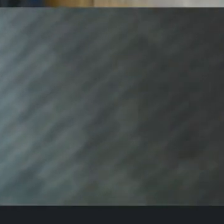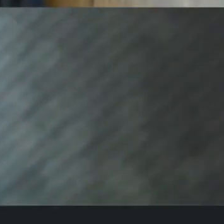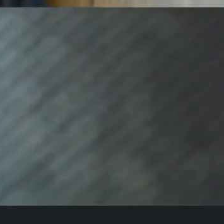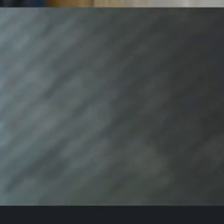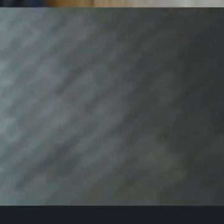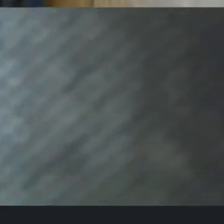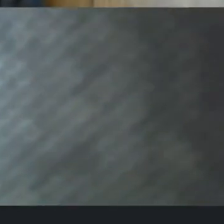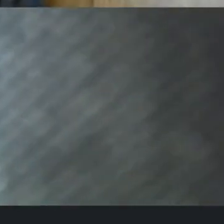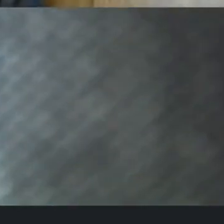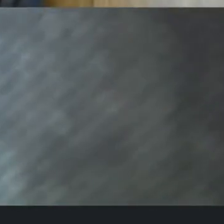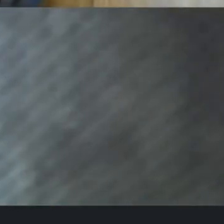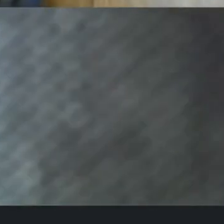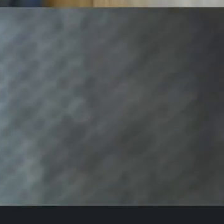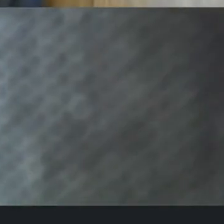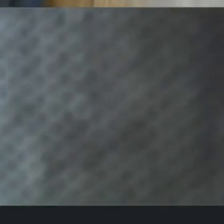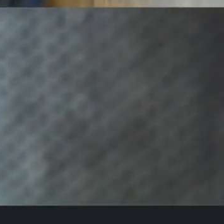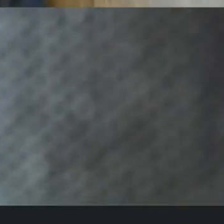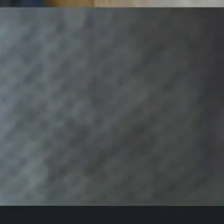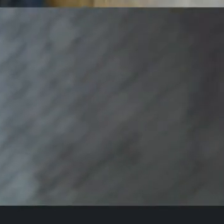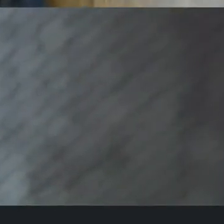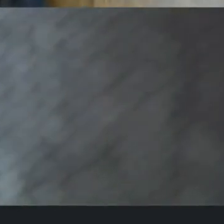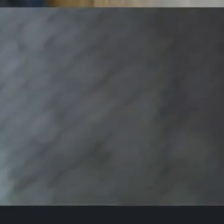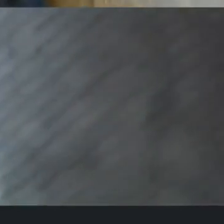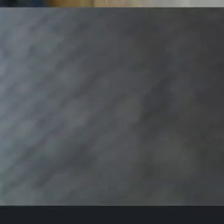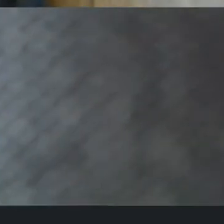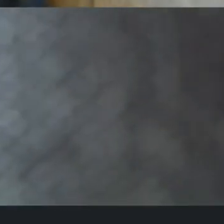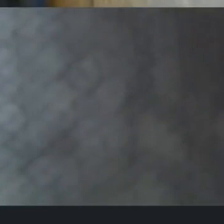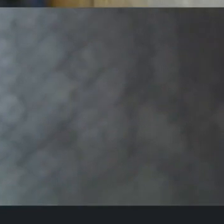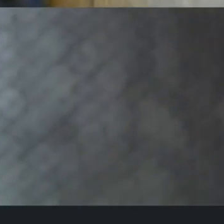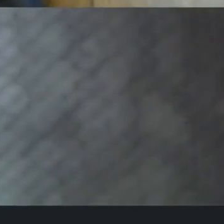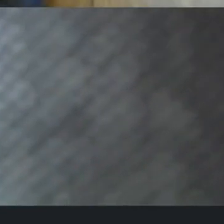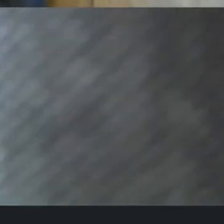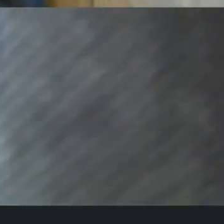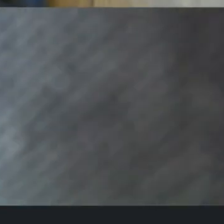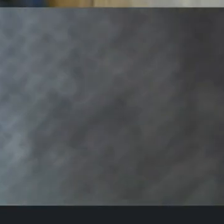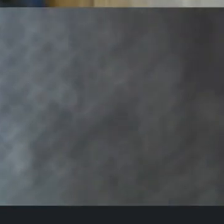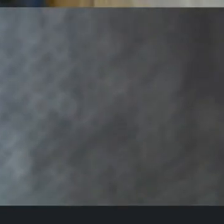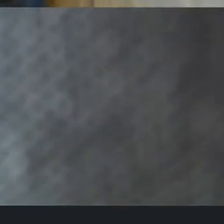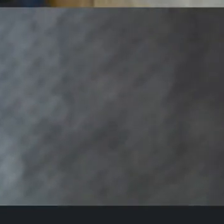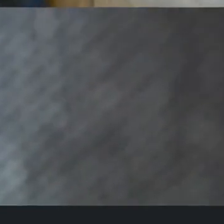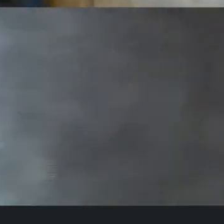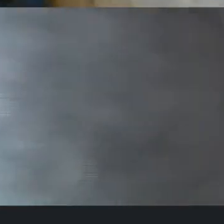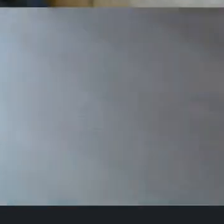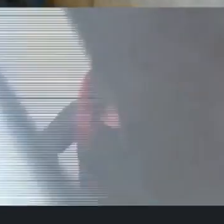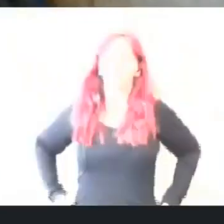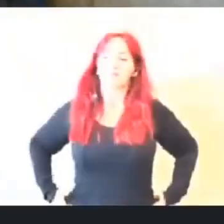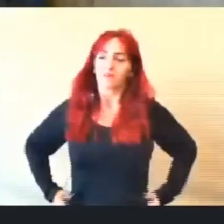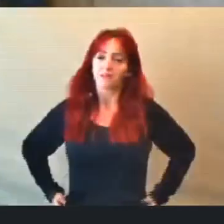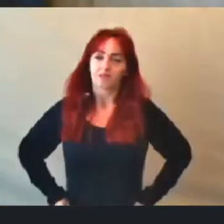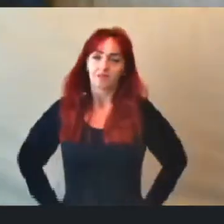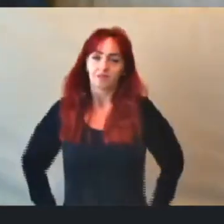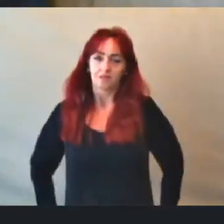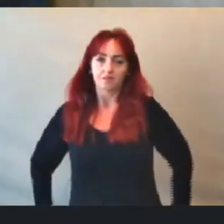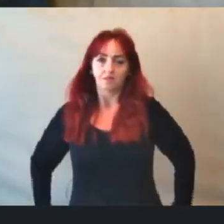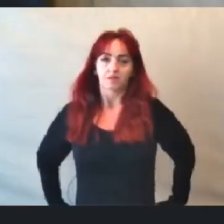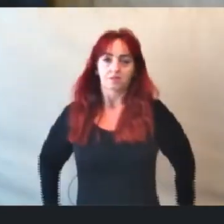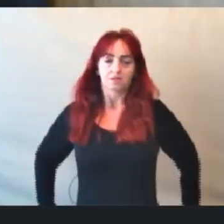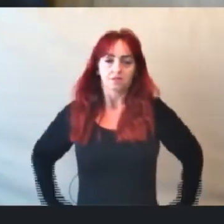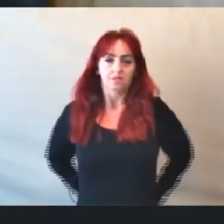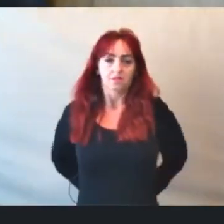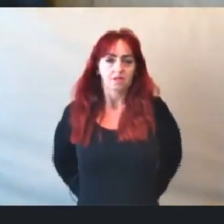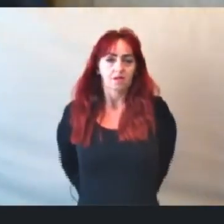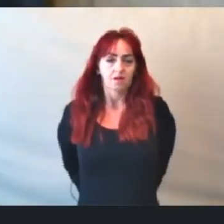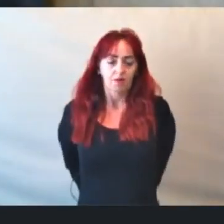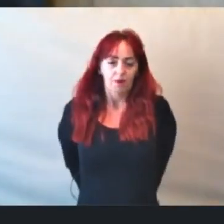questão do papel do Enzilimp seja testada, né? Essa que eu acho que é a orientação que temos